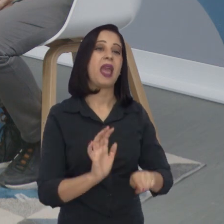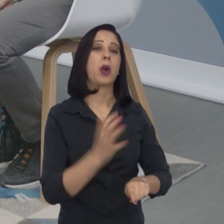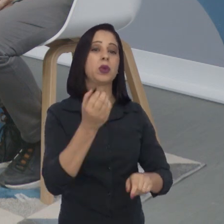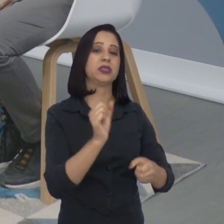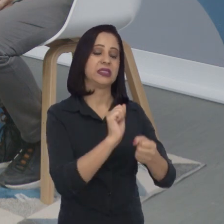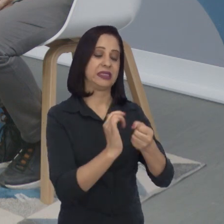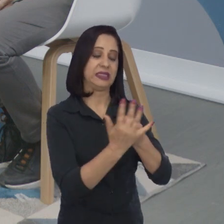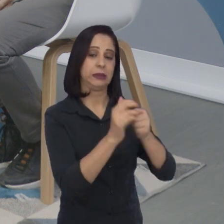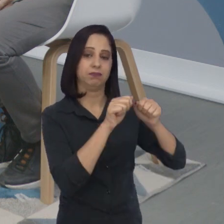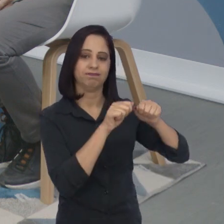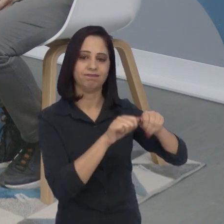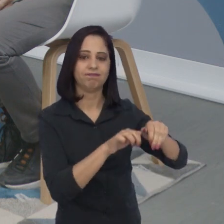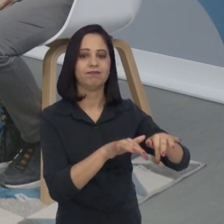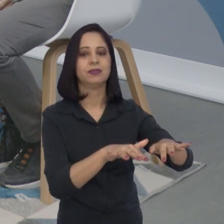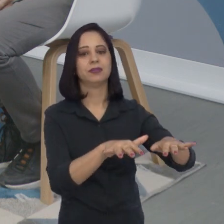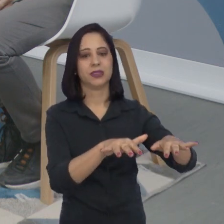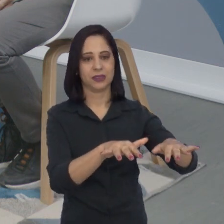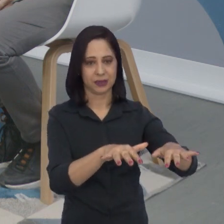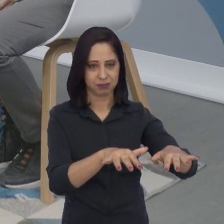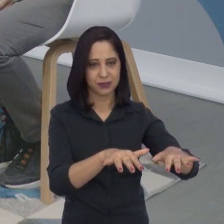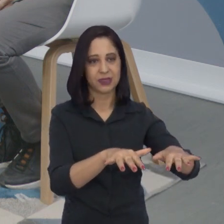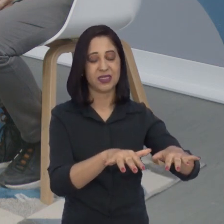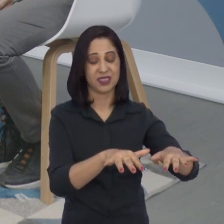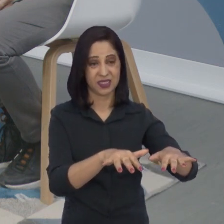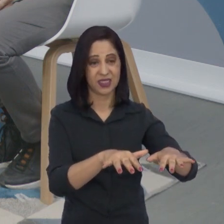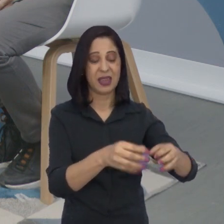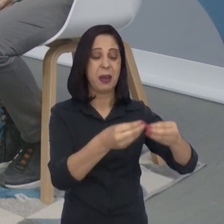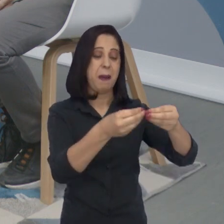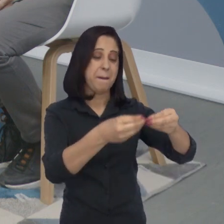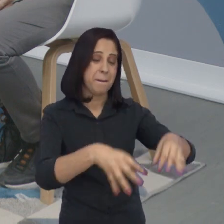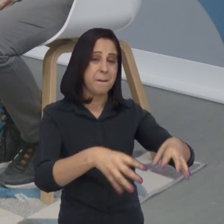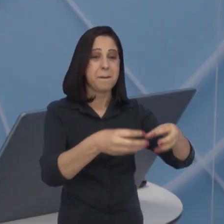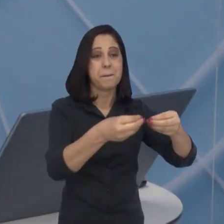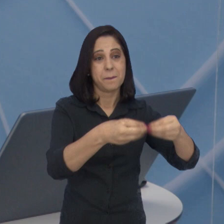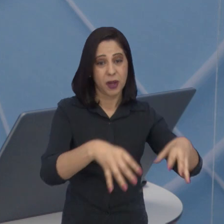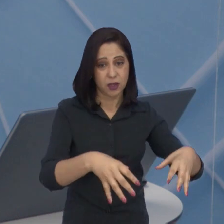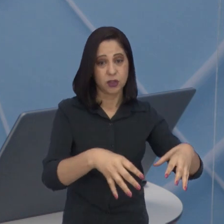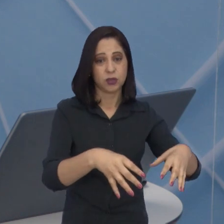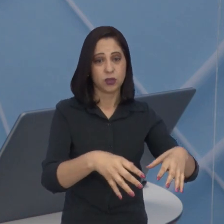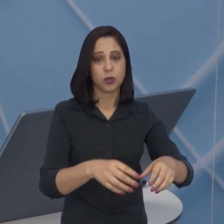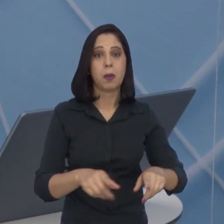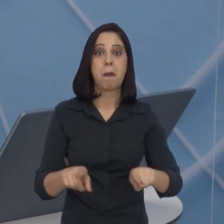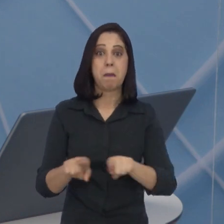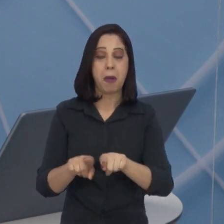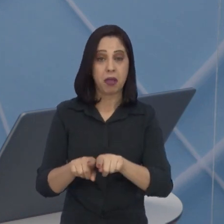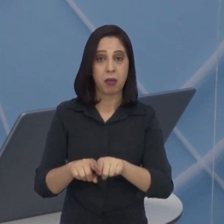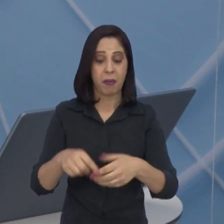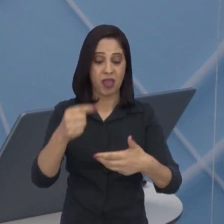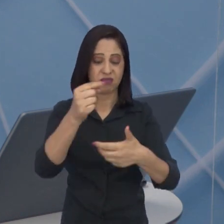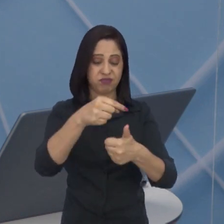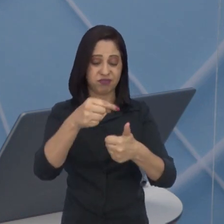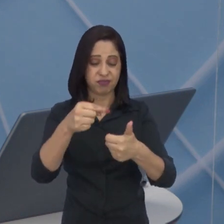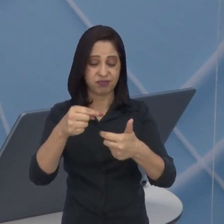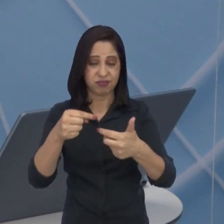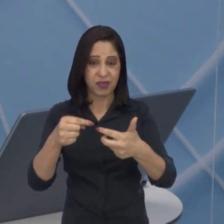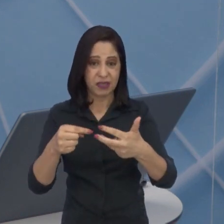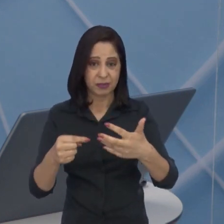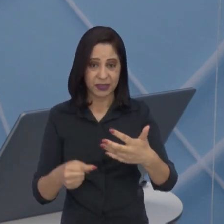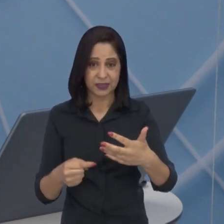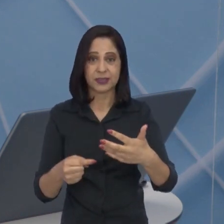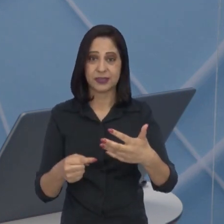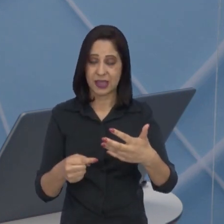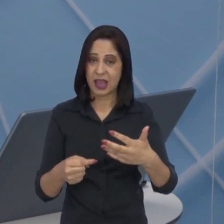também, que contribuiu bastante nesse processo, e uma série de outros fatores, né, que a gente vai